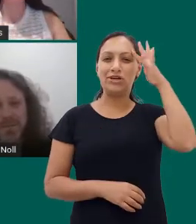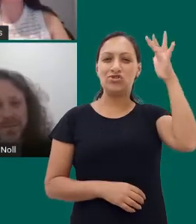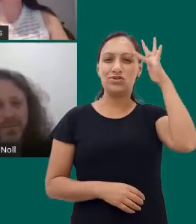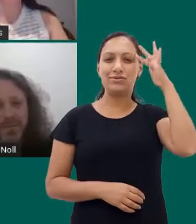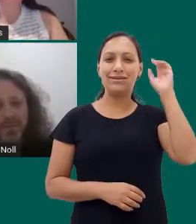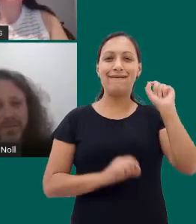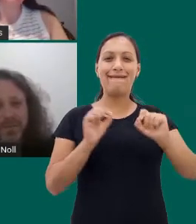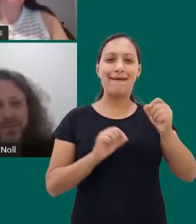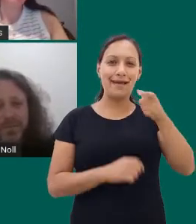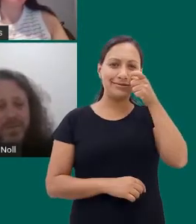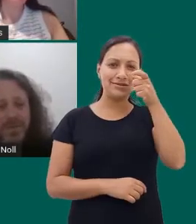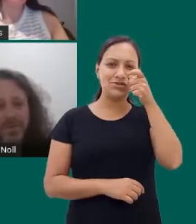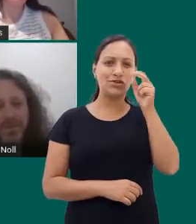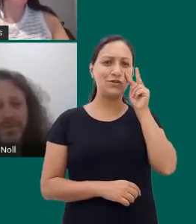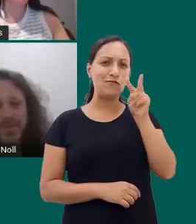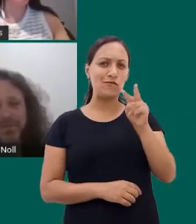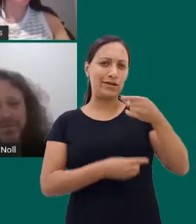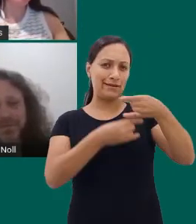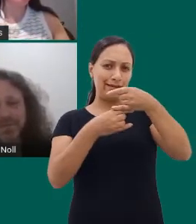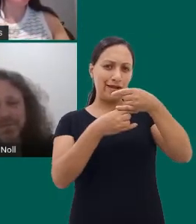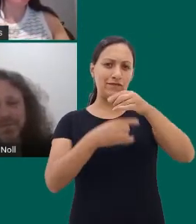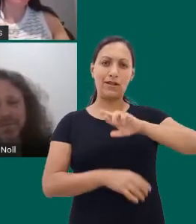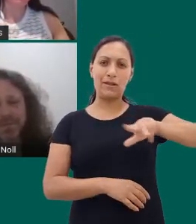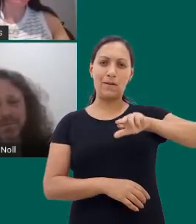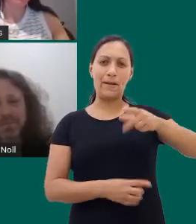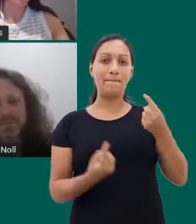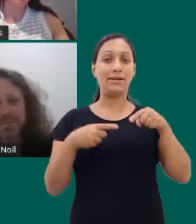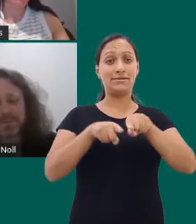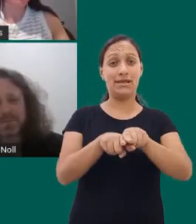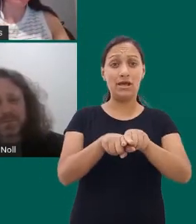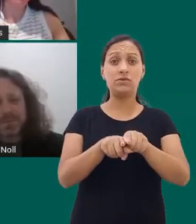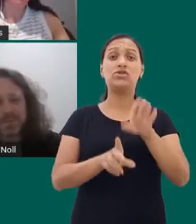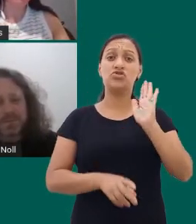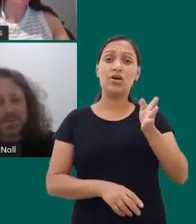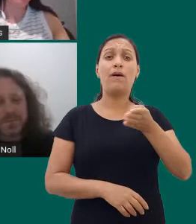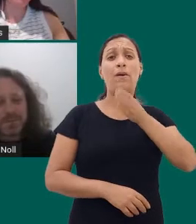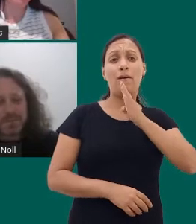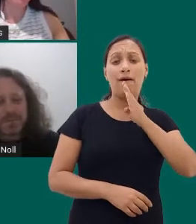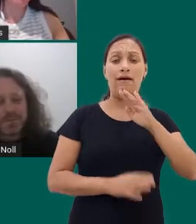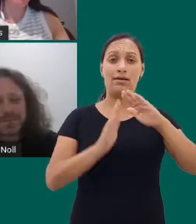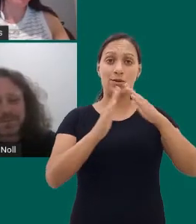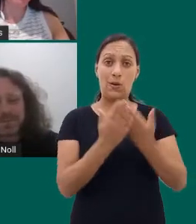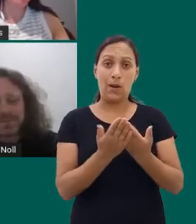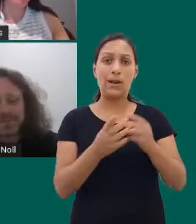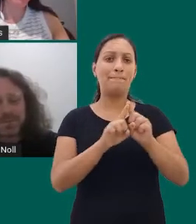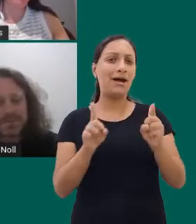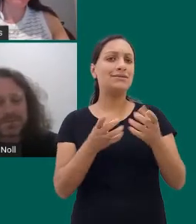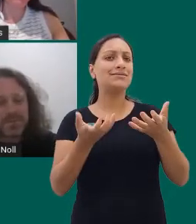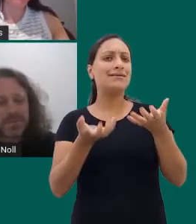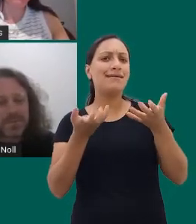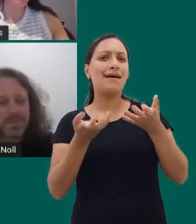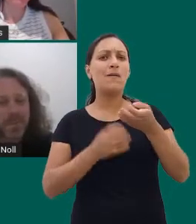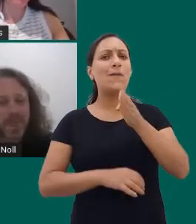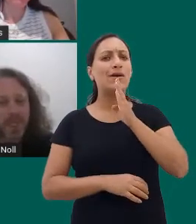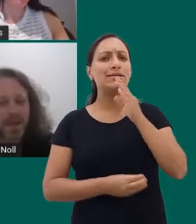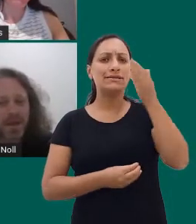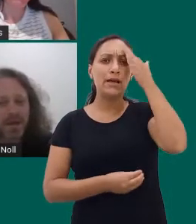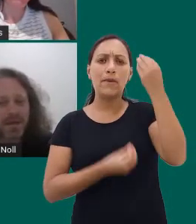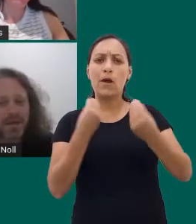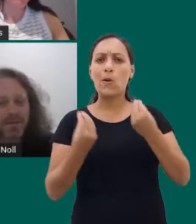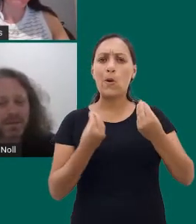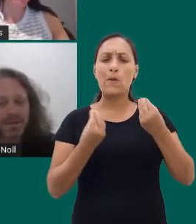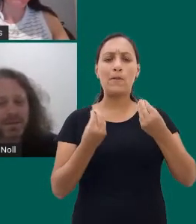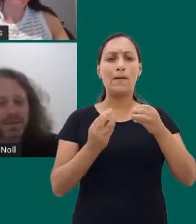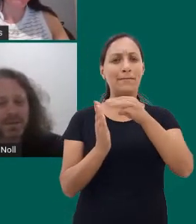só os nossos parceiros que conhecem a escola, que estão na escola, mas as pessoas interessadas no método que a Fevale vem aplicando